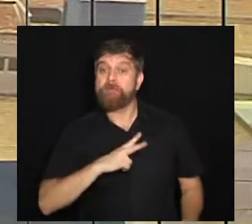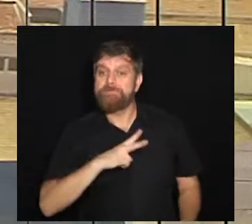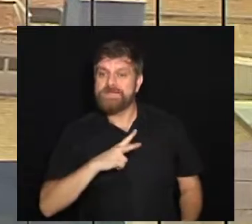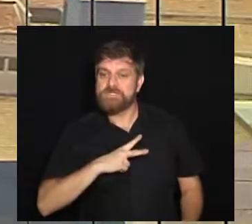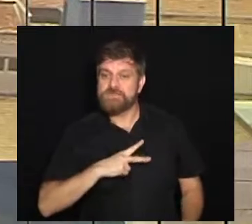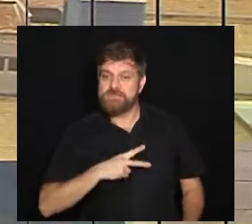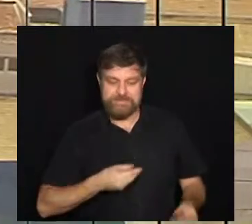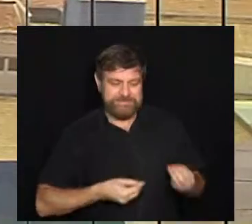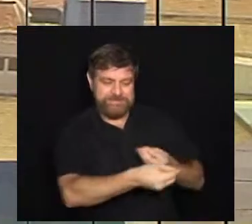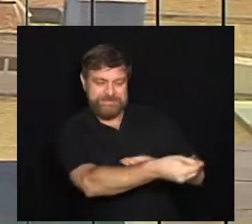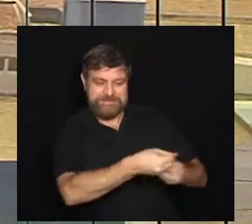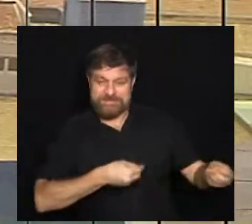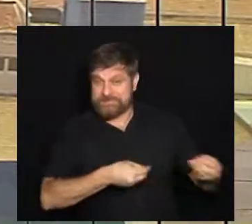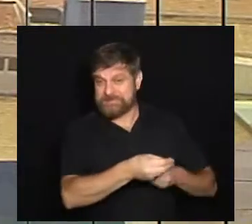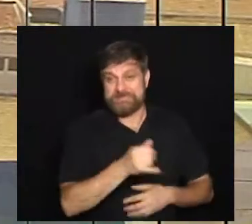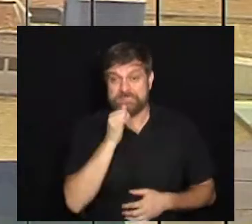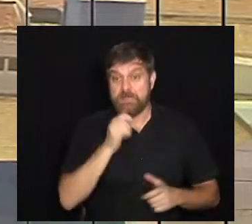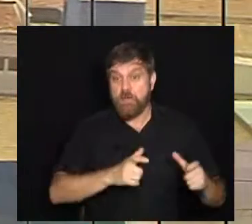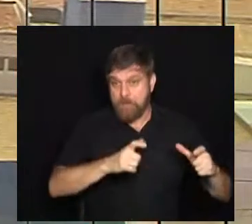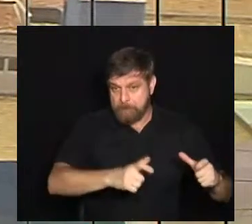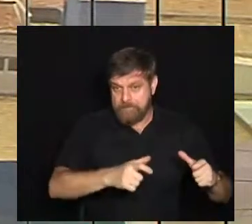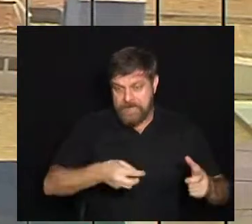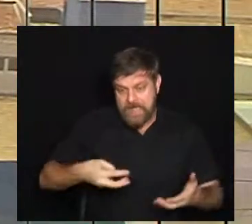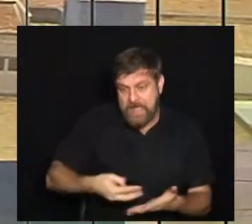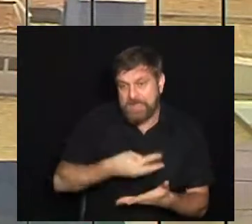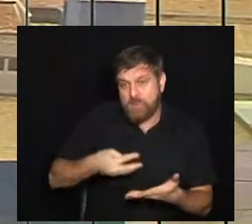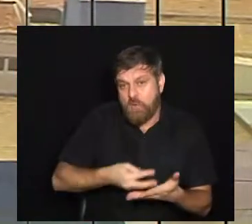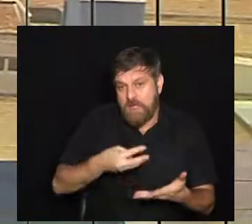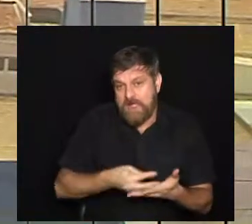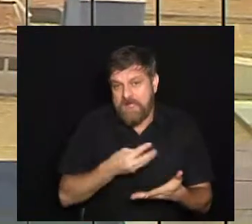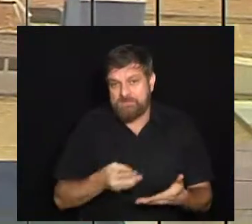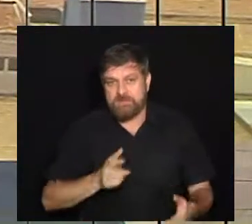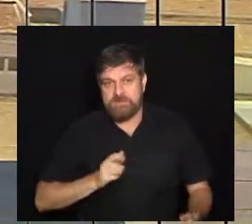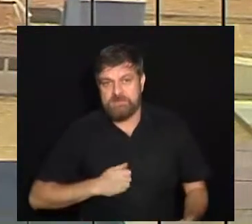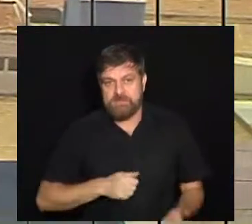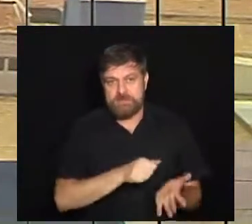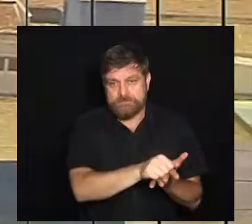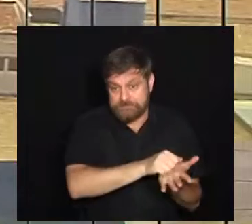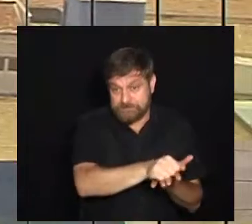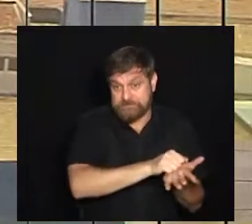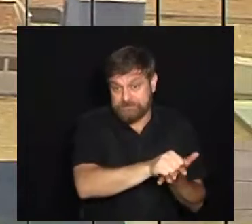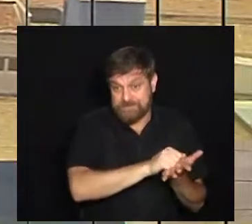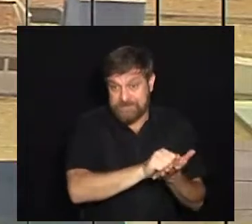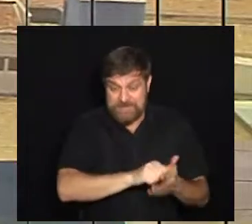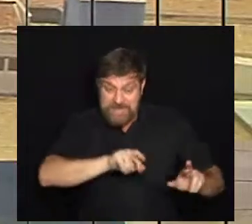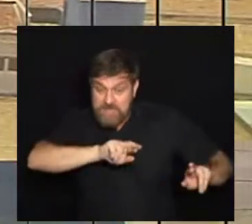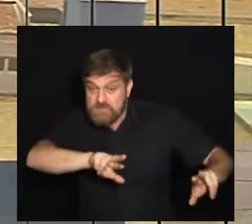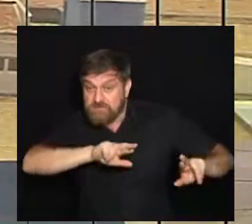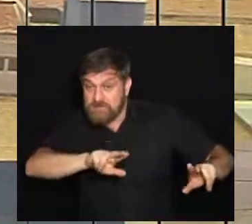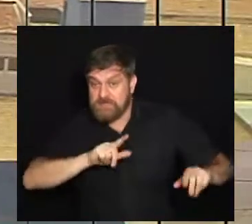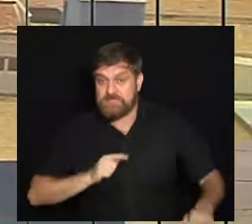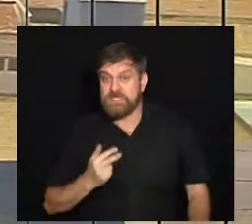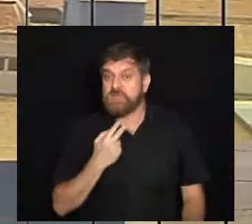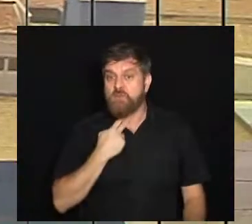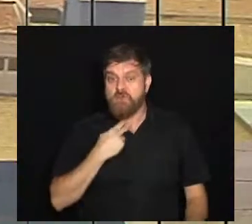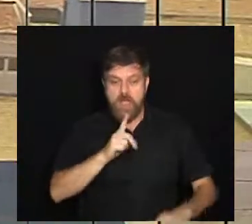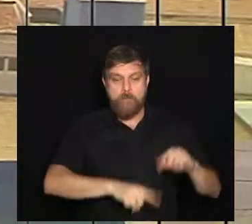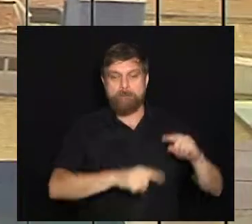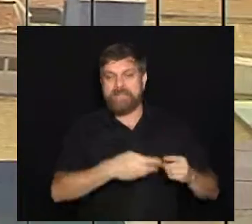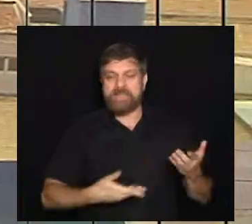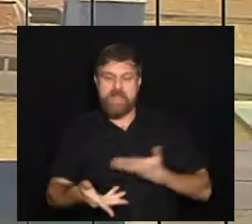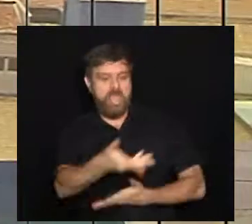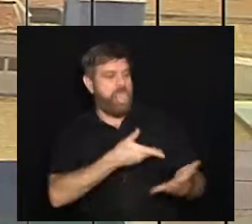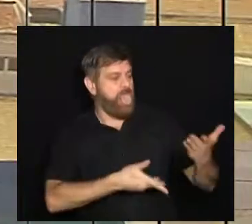né então separar em um prato um garfo uma faca garantir uma bucha para lavar a louça da pessoa é lembrando que a limpeza